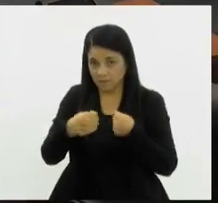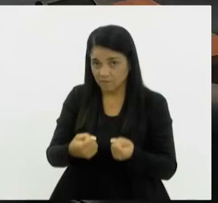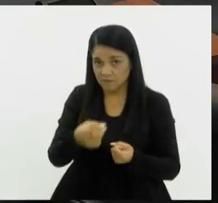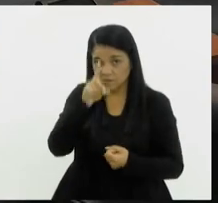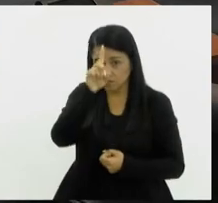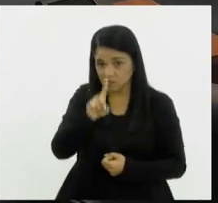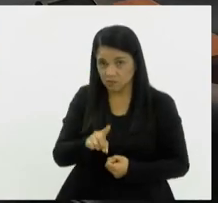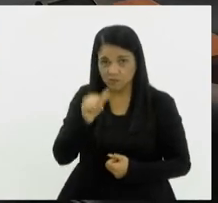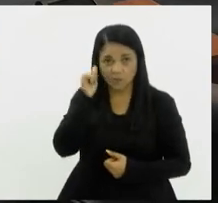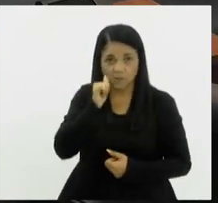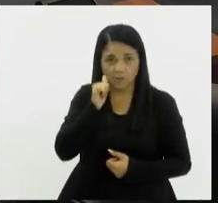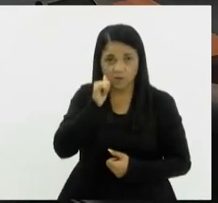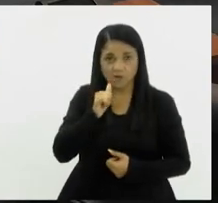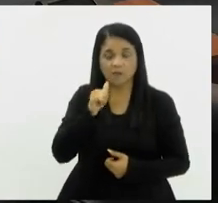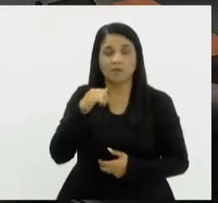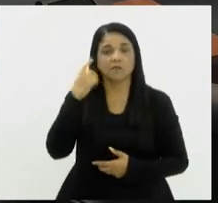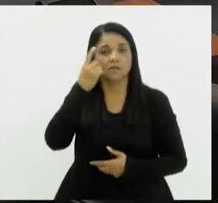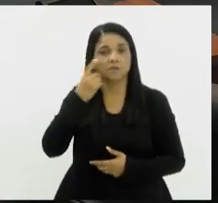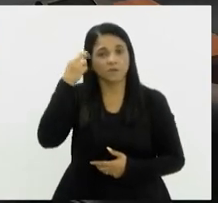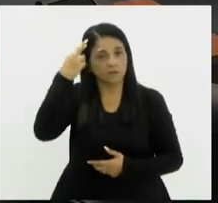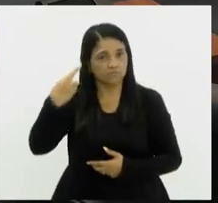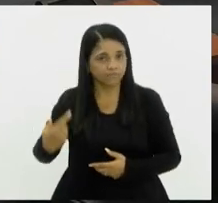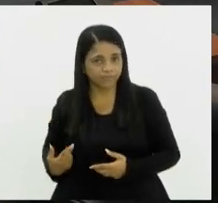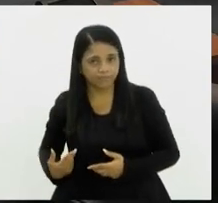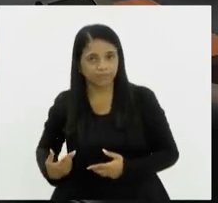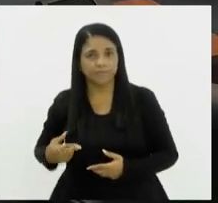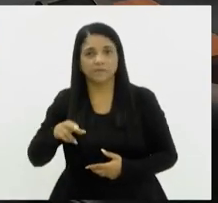mulher, deputada Renata Souza.